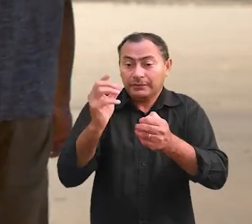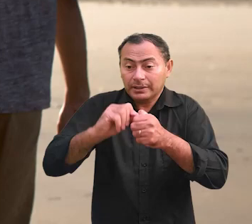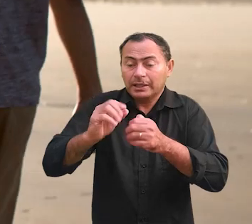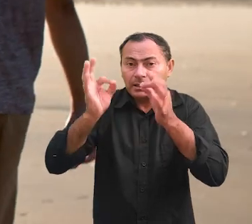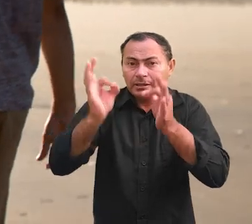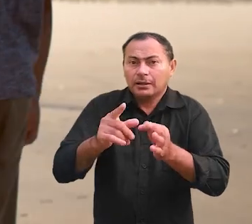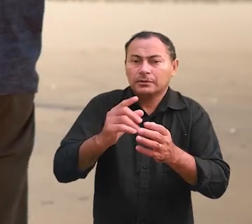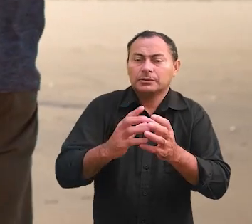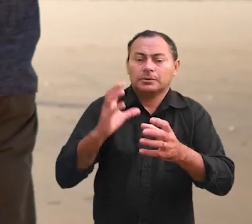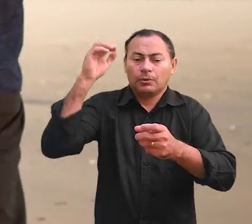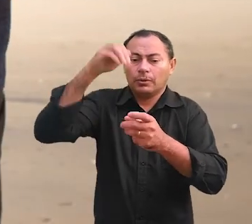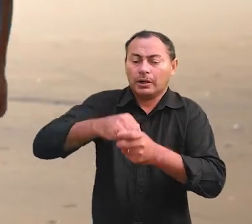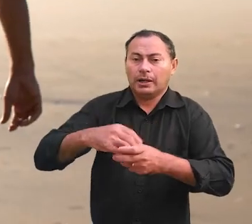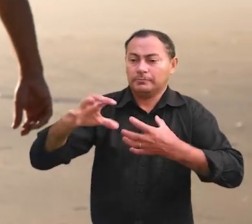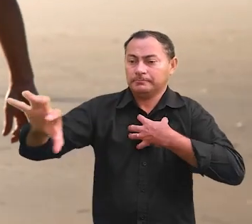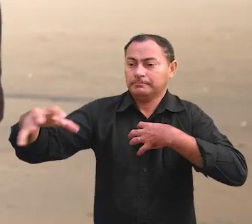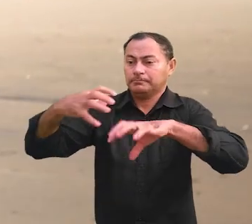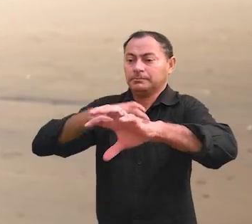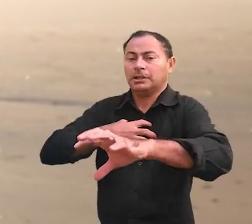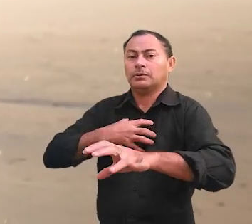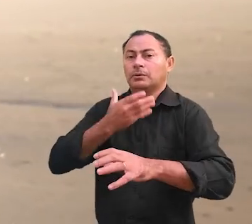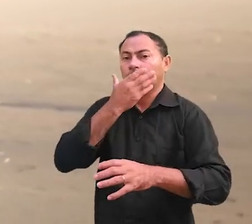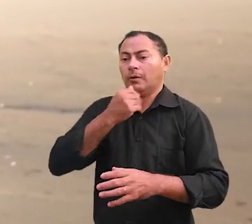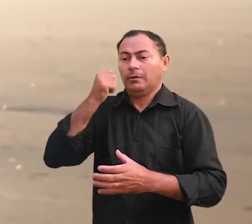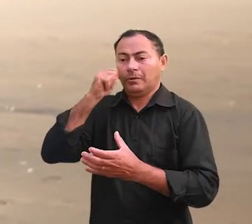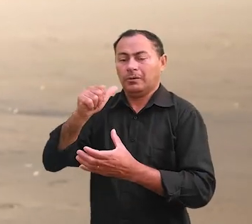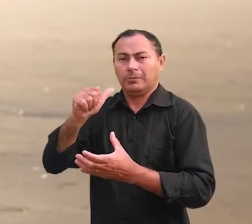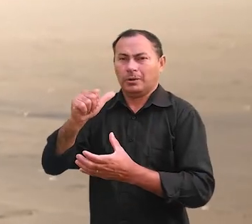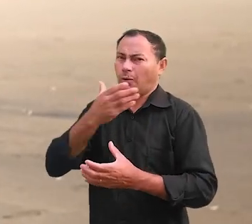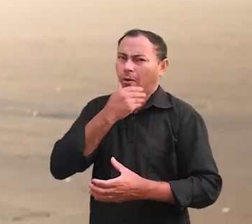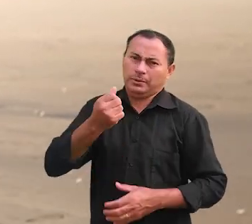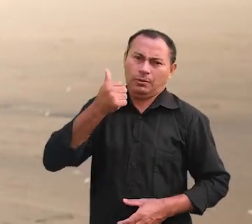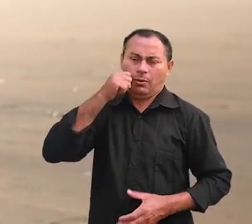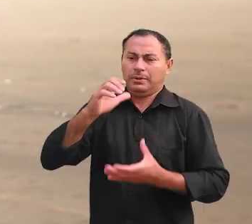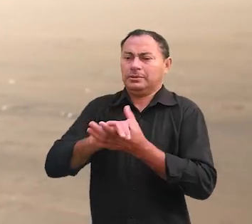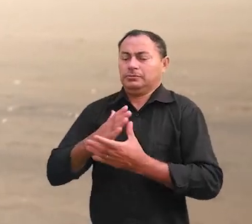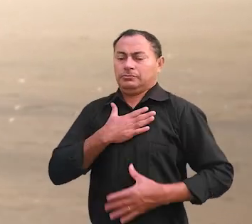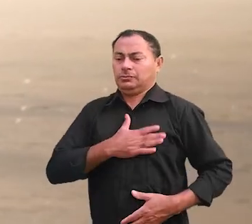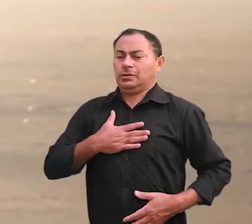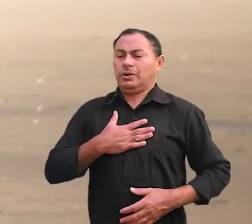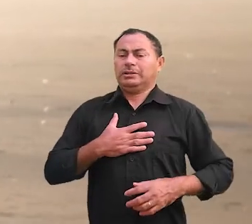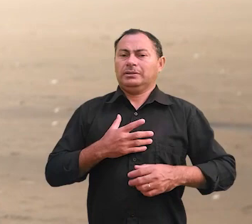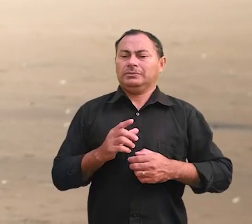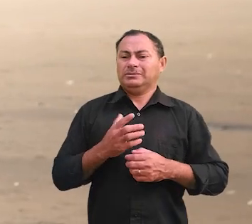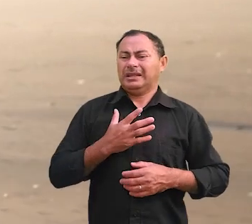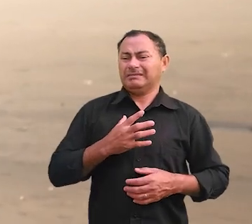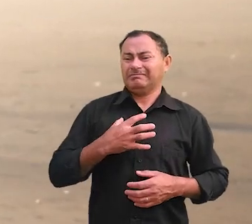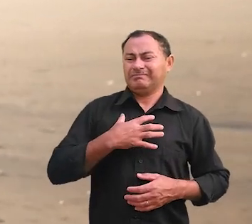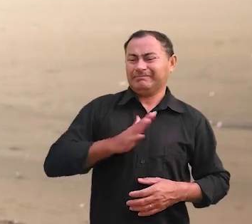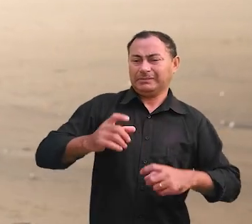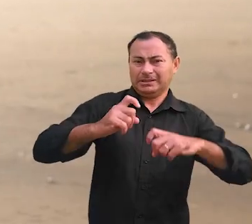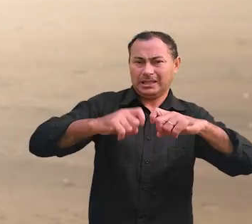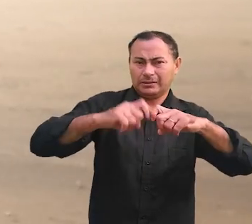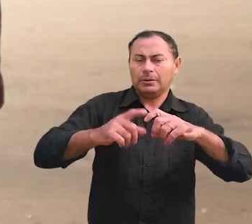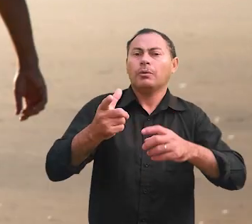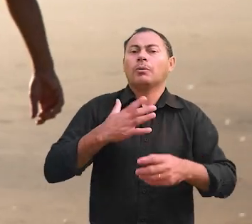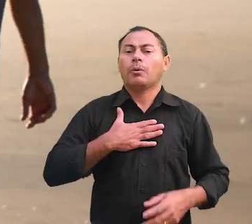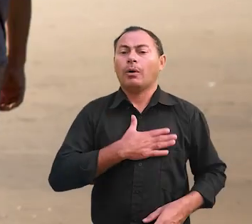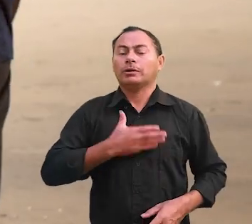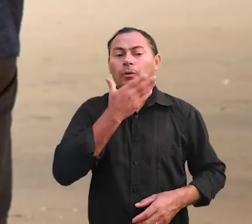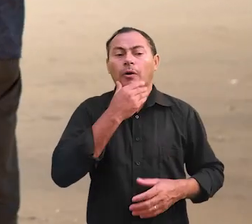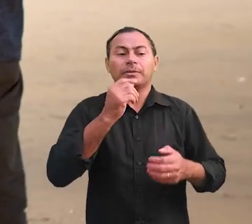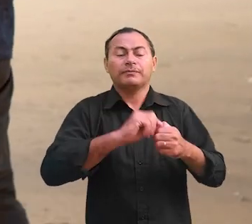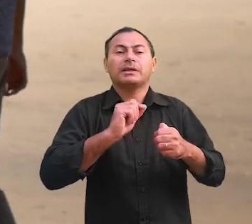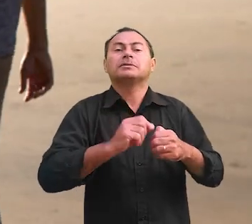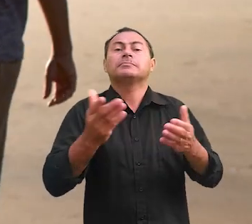se você fizer isso se você Se colocasse no lugar do esposo aqui não se interessa por uma relação física o que o que